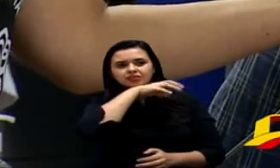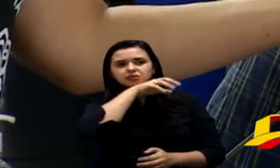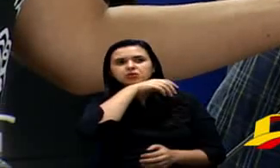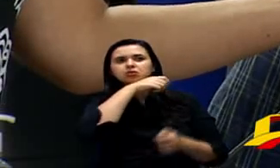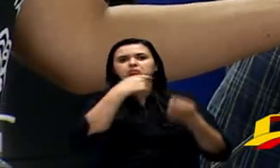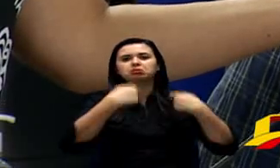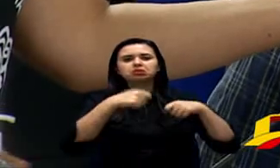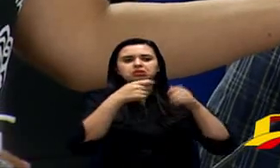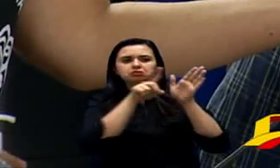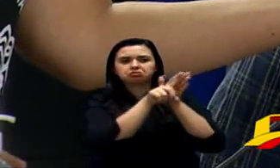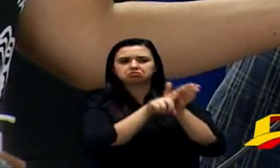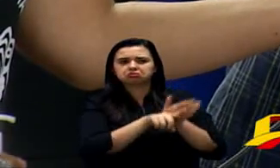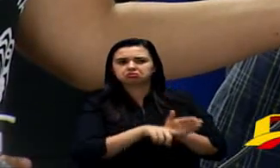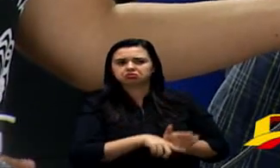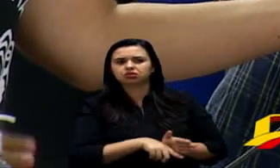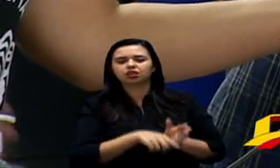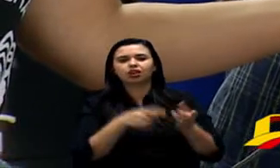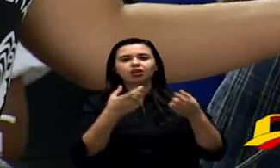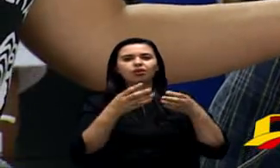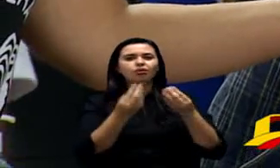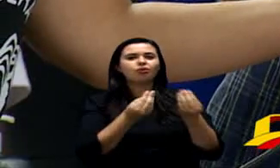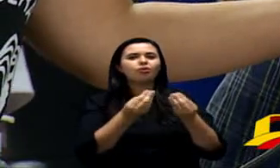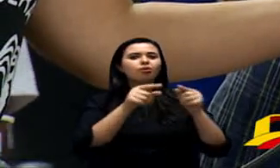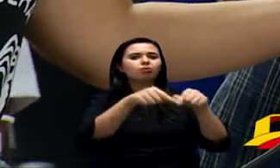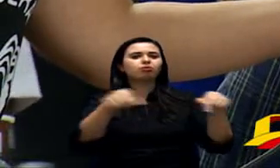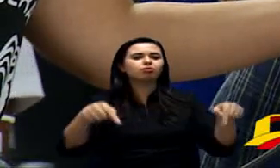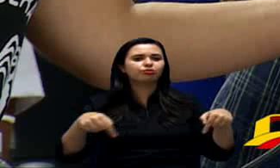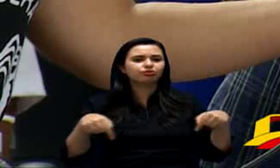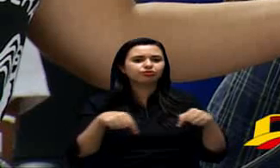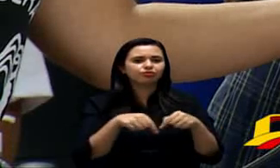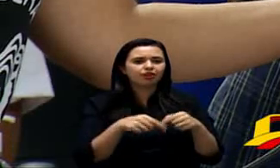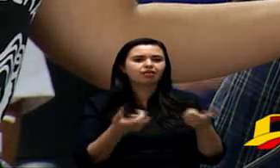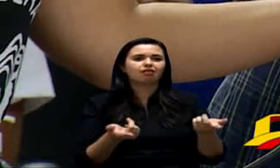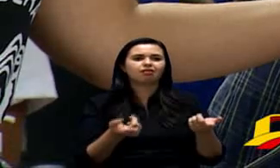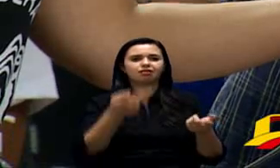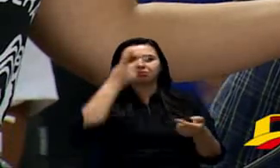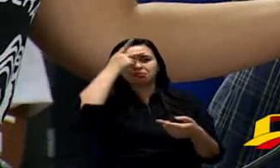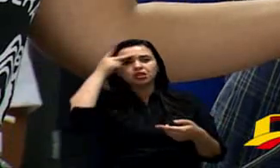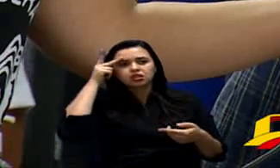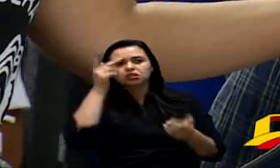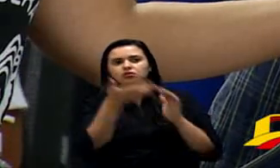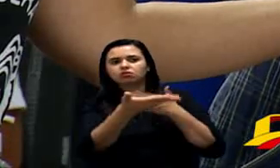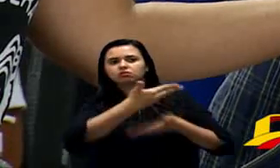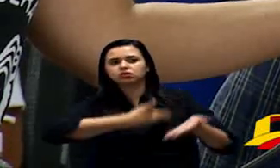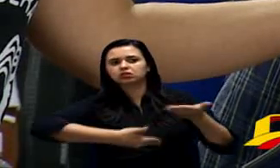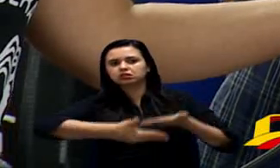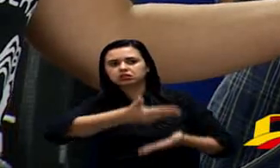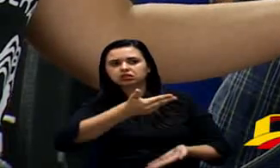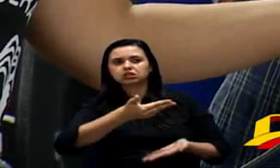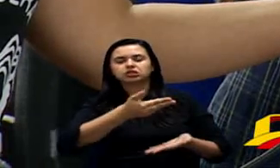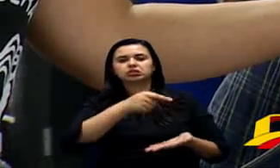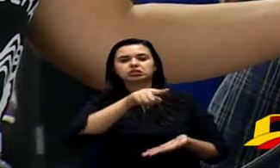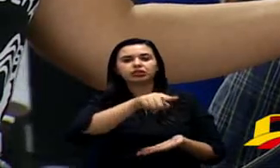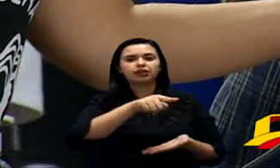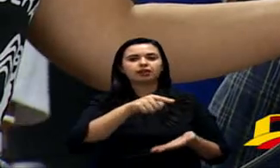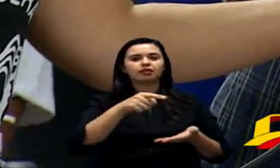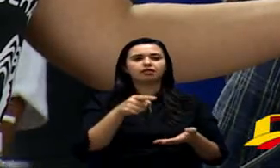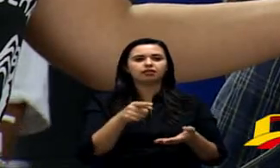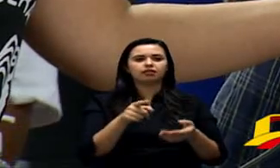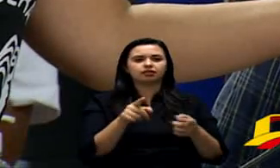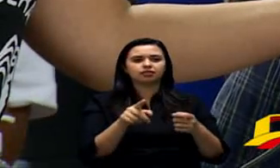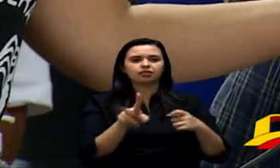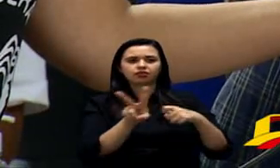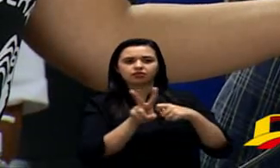alojamento, cuidado, saúde física, interação de humanos, tá? Genética e a história de vida do animal e